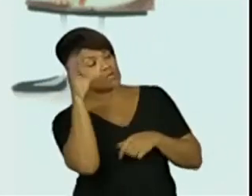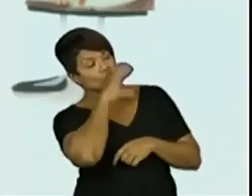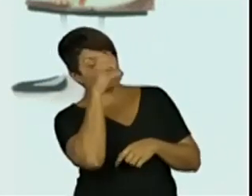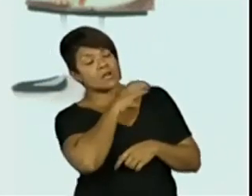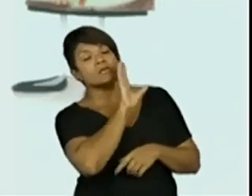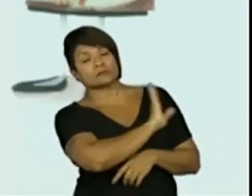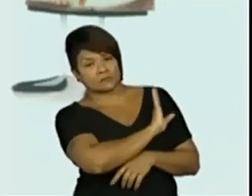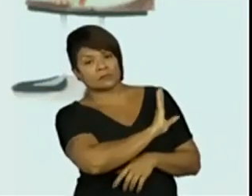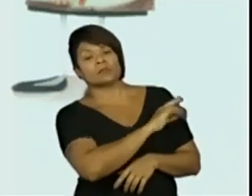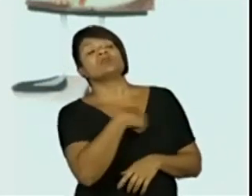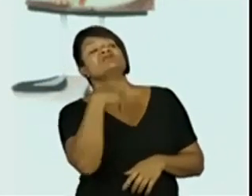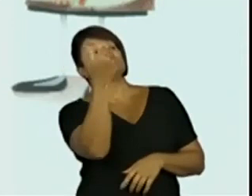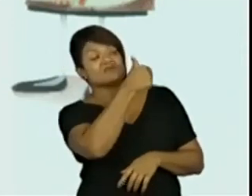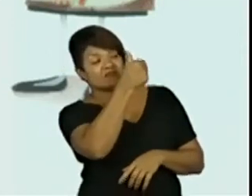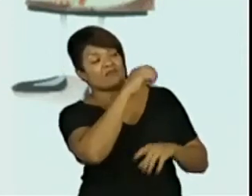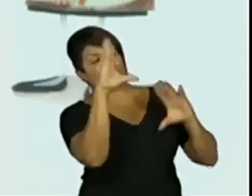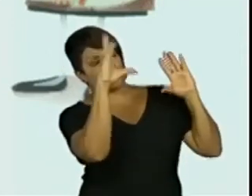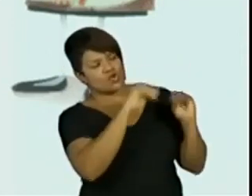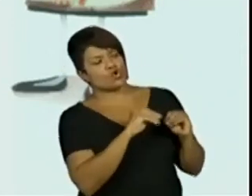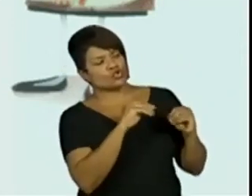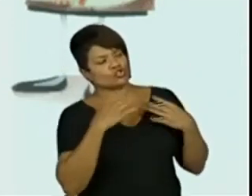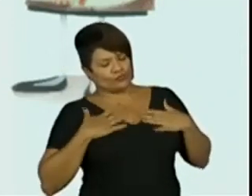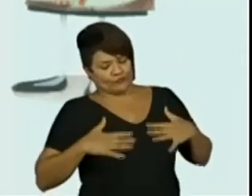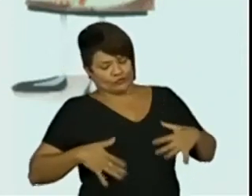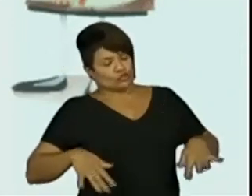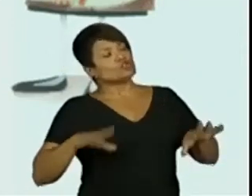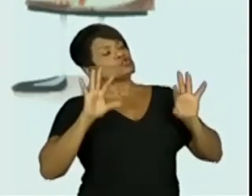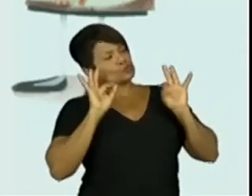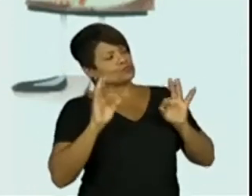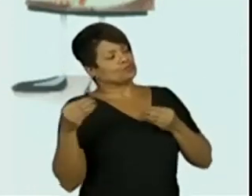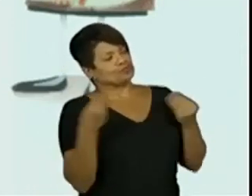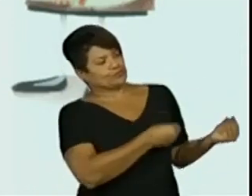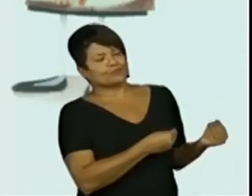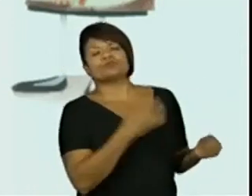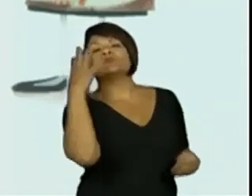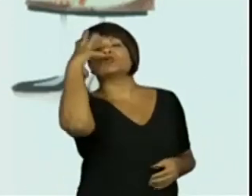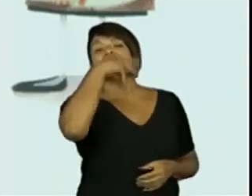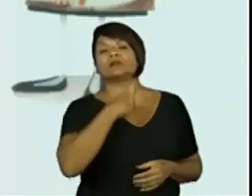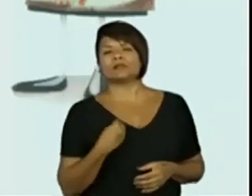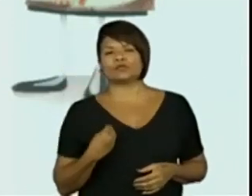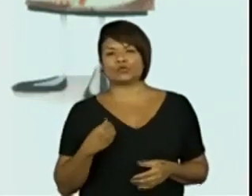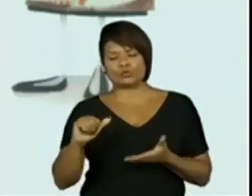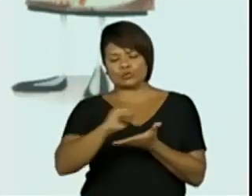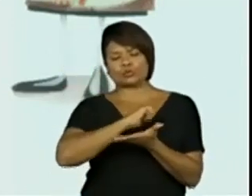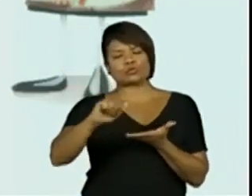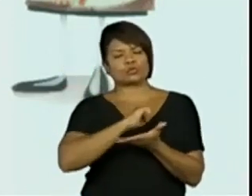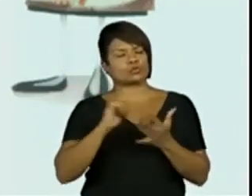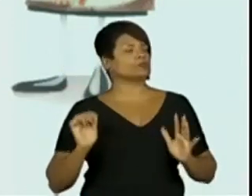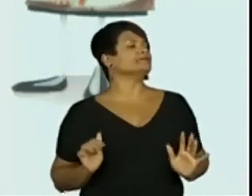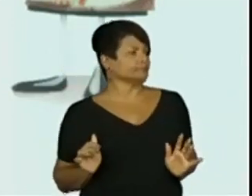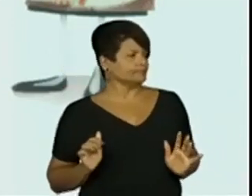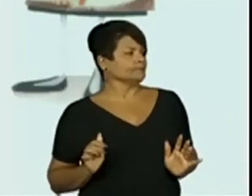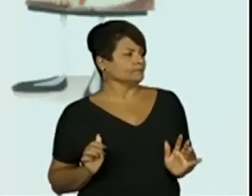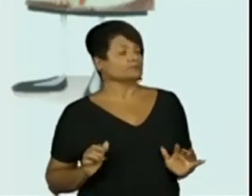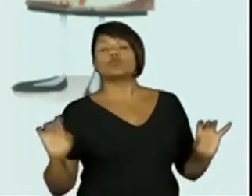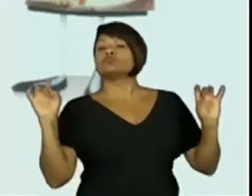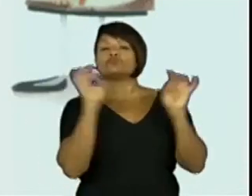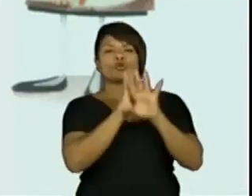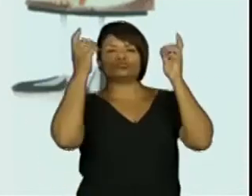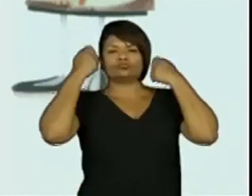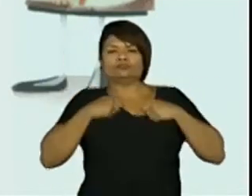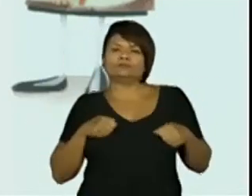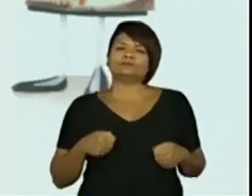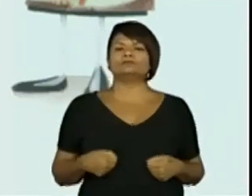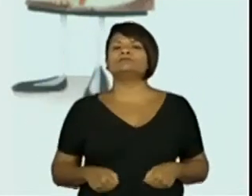depressa, sexta-feira à noite o vestido estaria ali, lindo e bem passado, pronto para ser